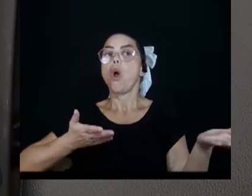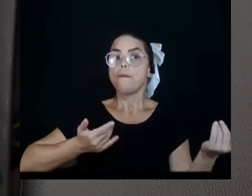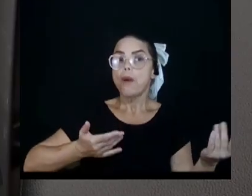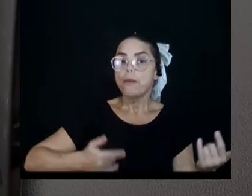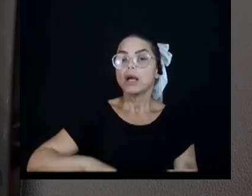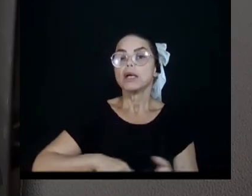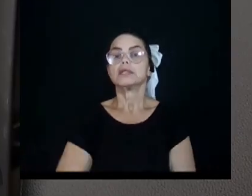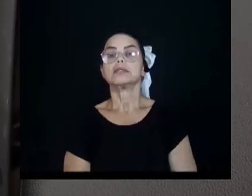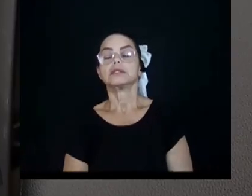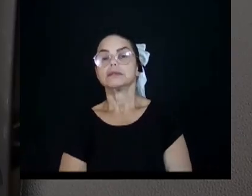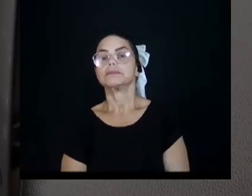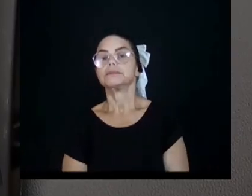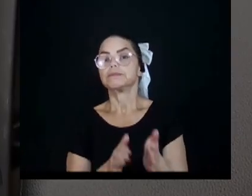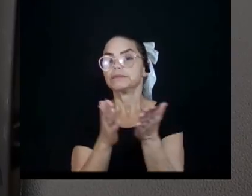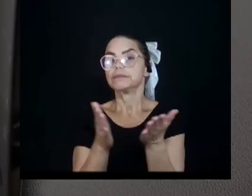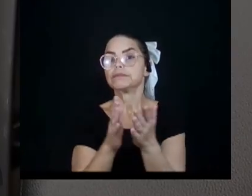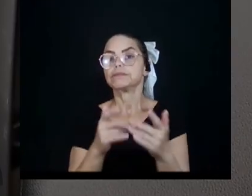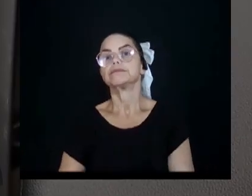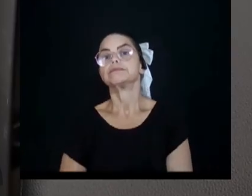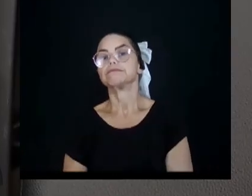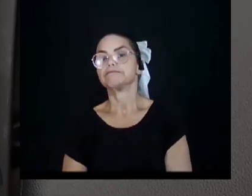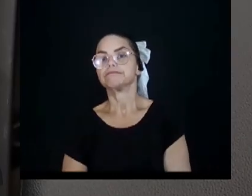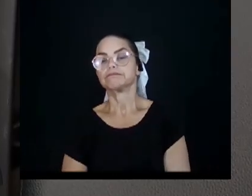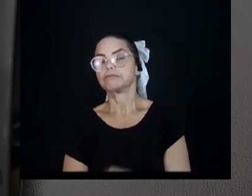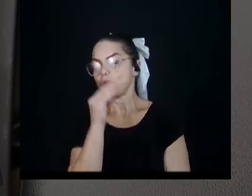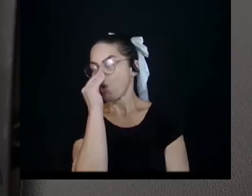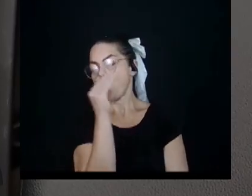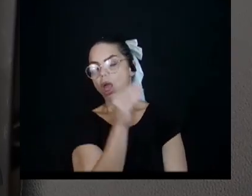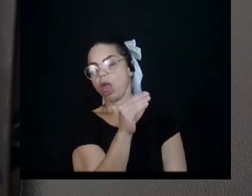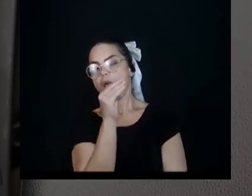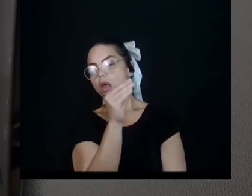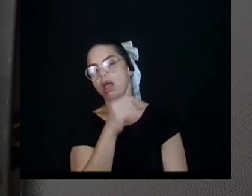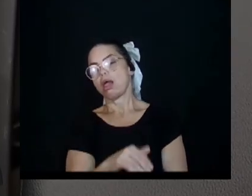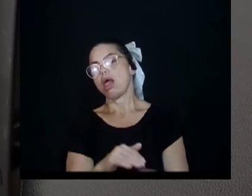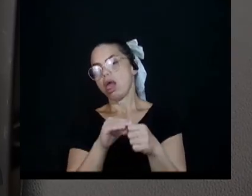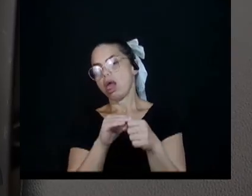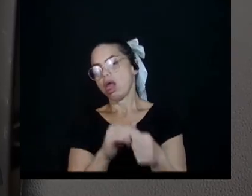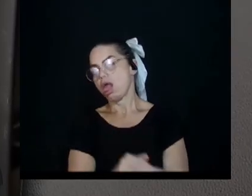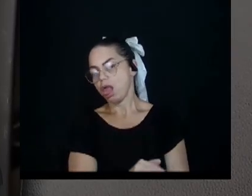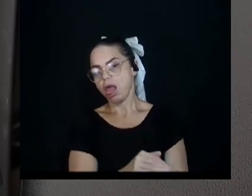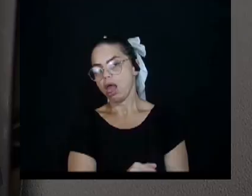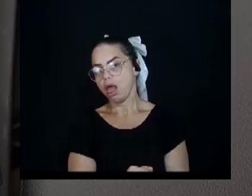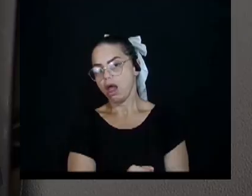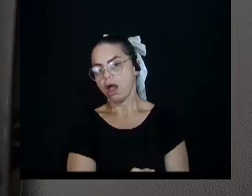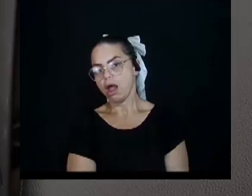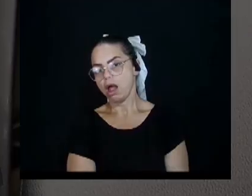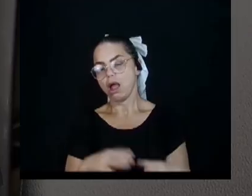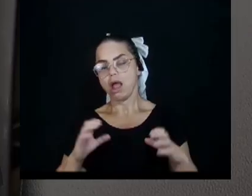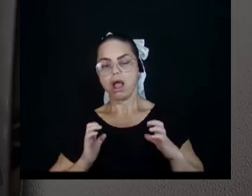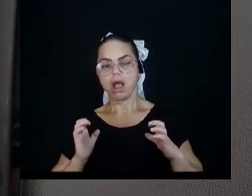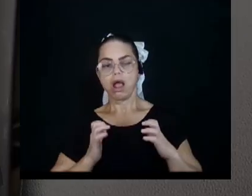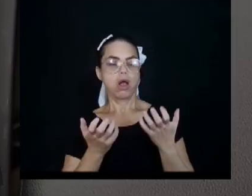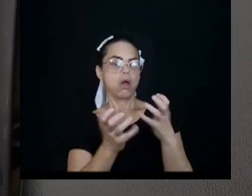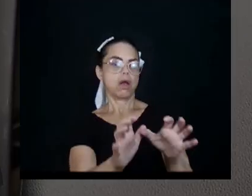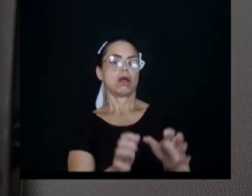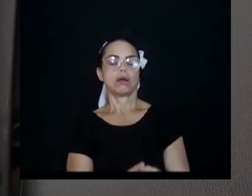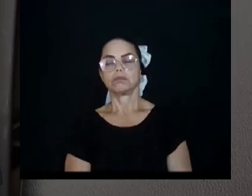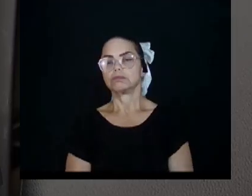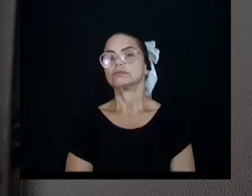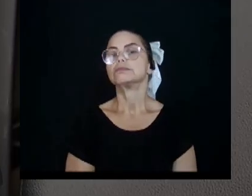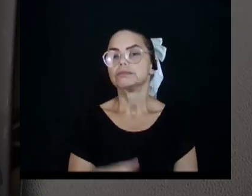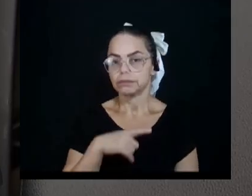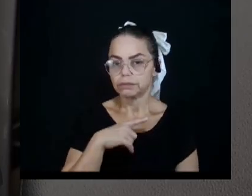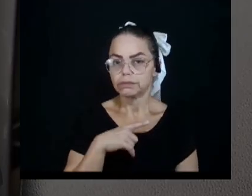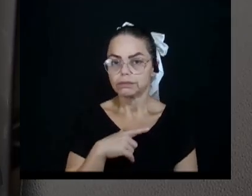da periferia, né? E muitas vezes a elite da cidade não aceita isso. Mas a gente tem que enfrentar esses